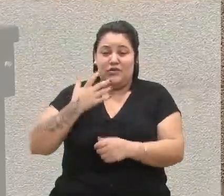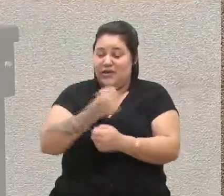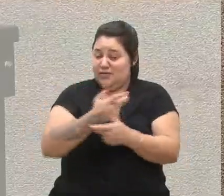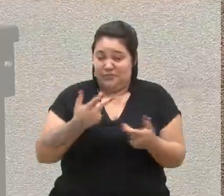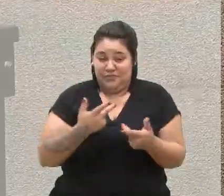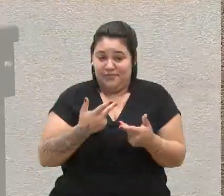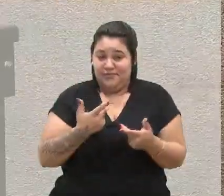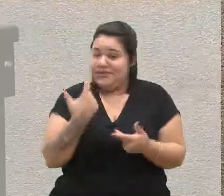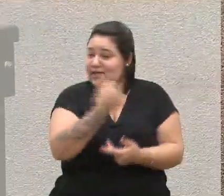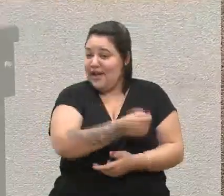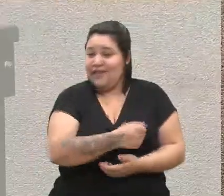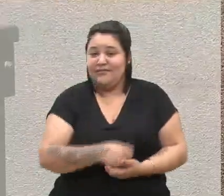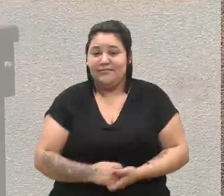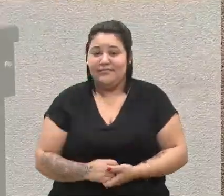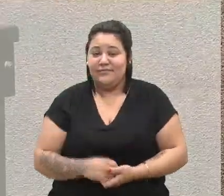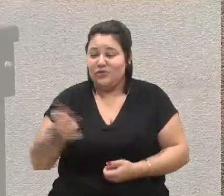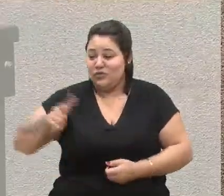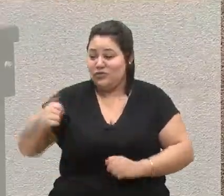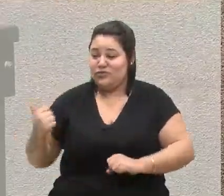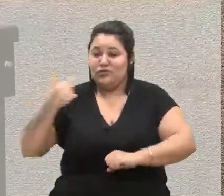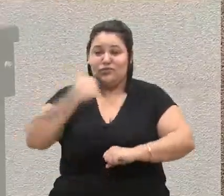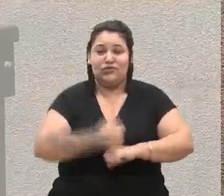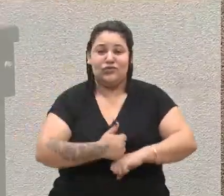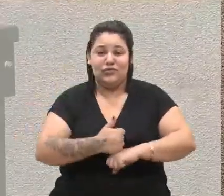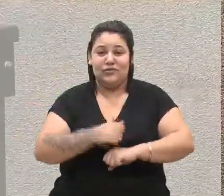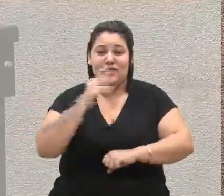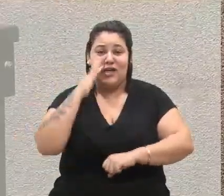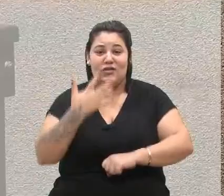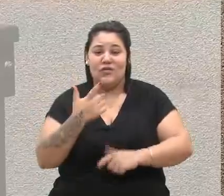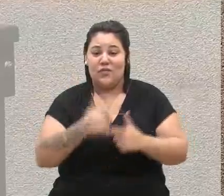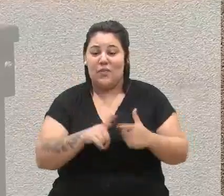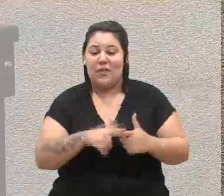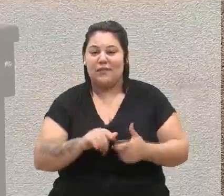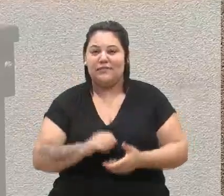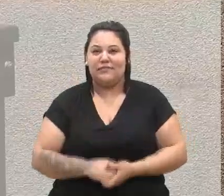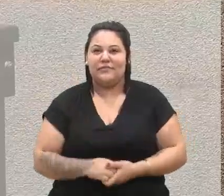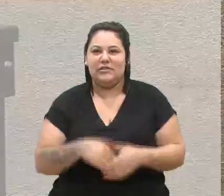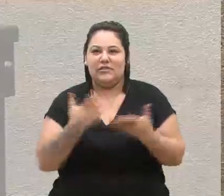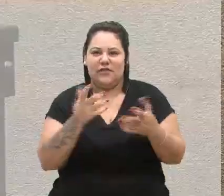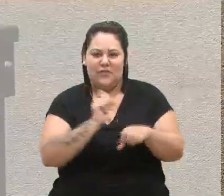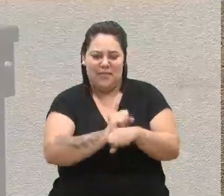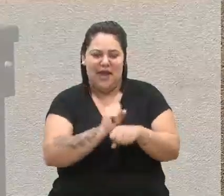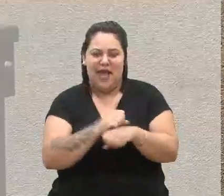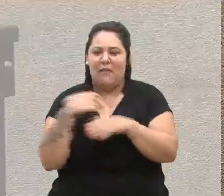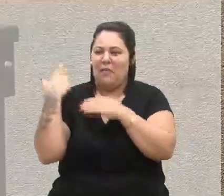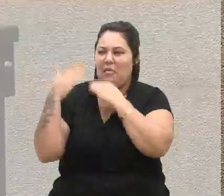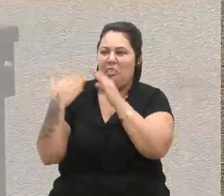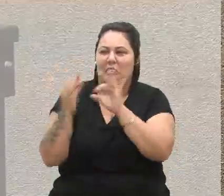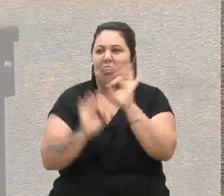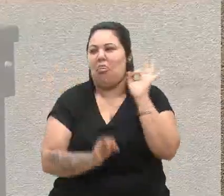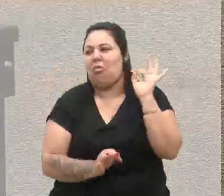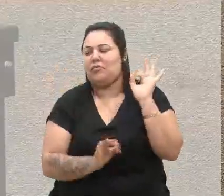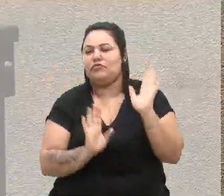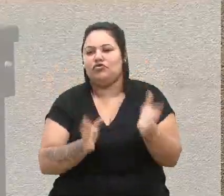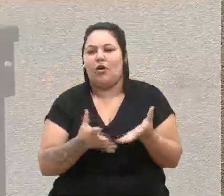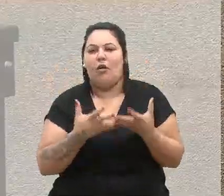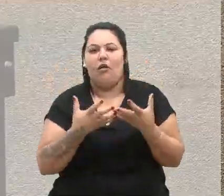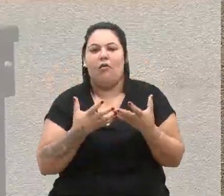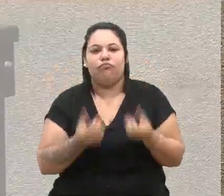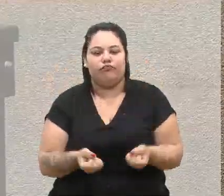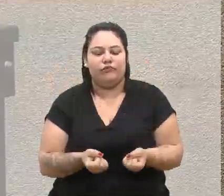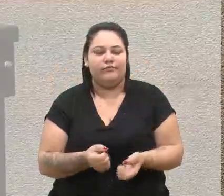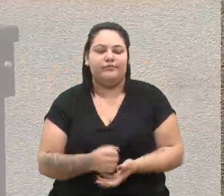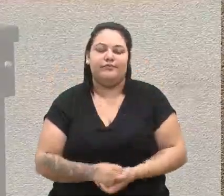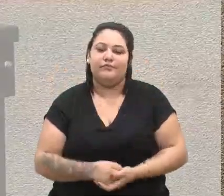sai. Dá lugar para outro, que o outro resolva. Então vamos parar com essas histórias, porque já encheu o saco. E construir